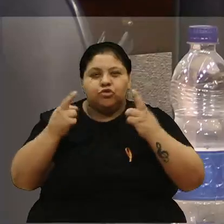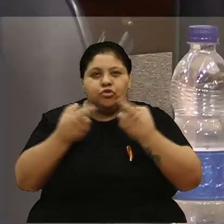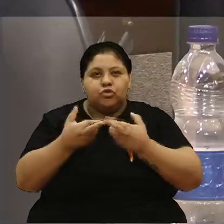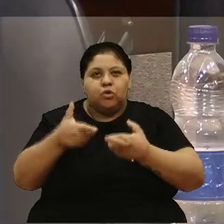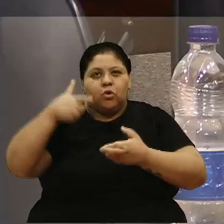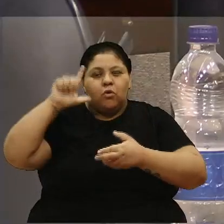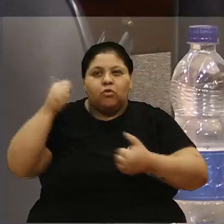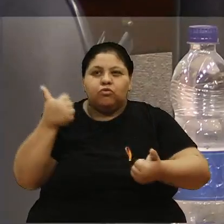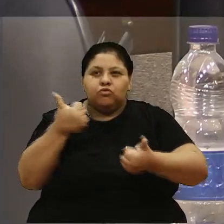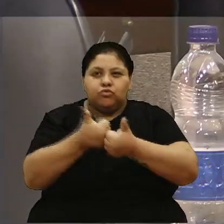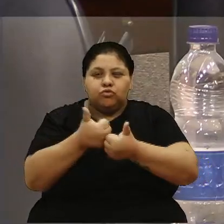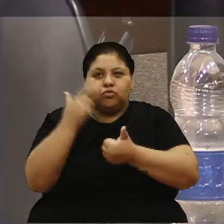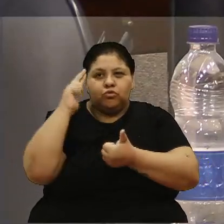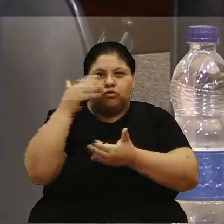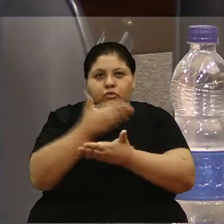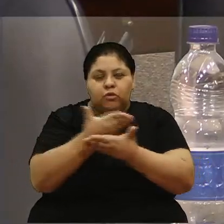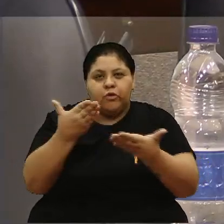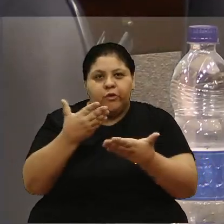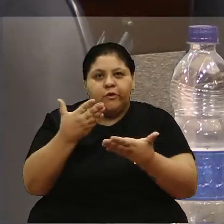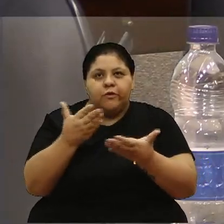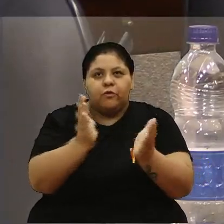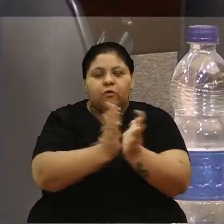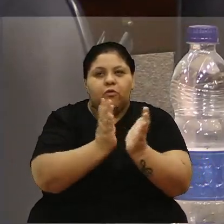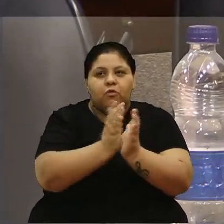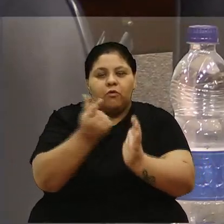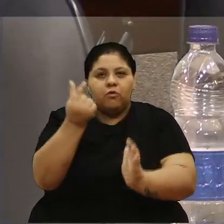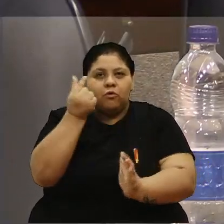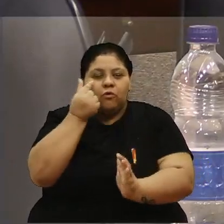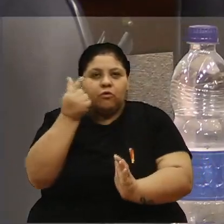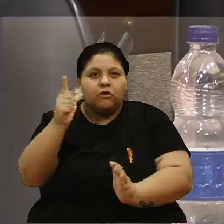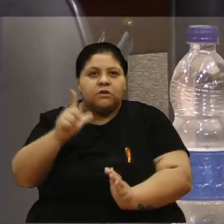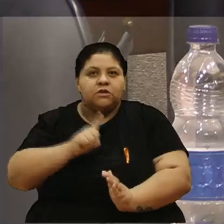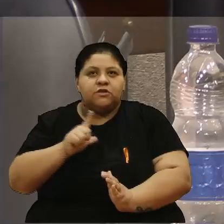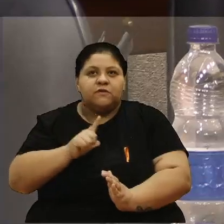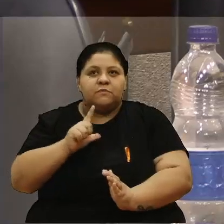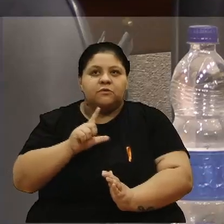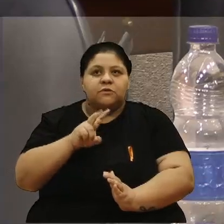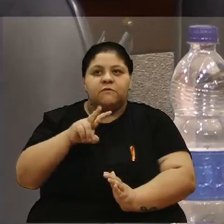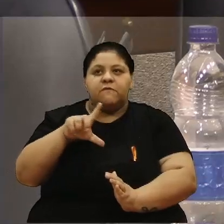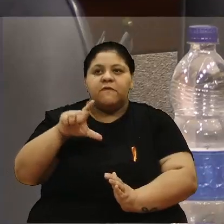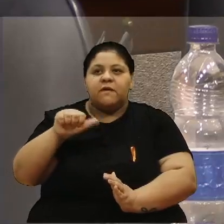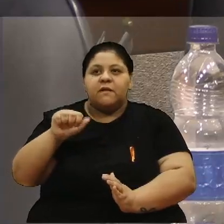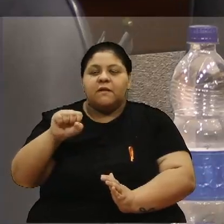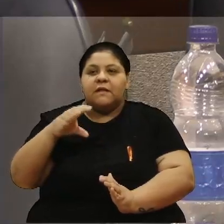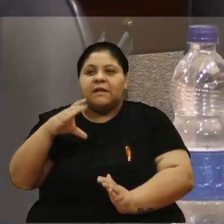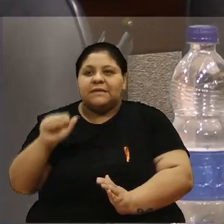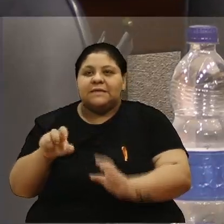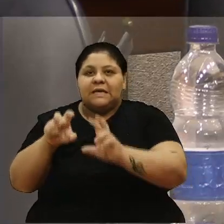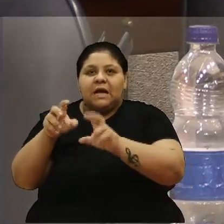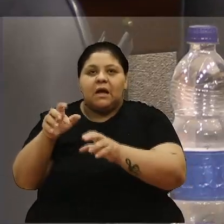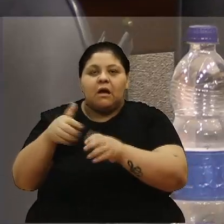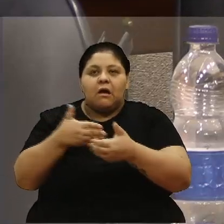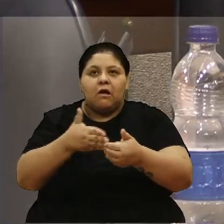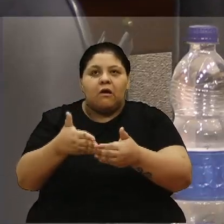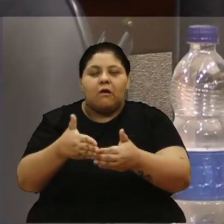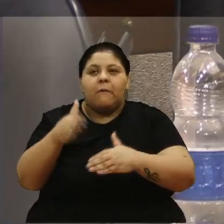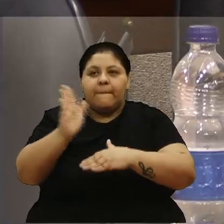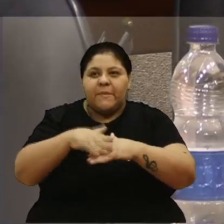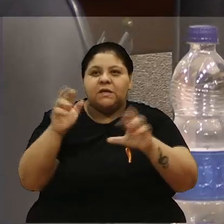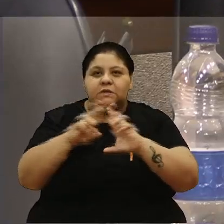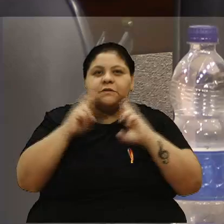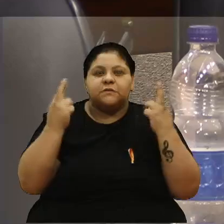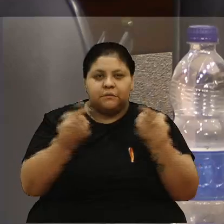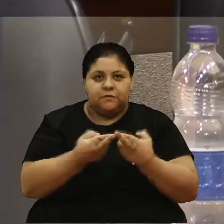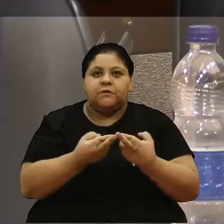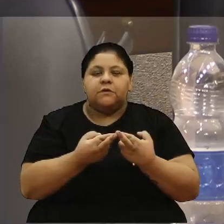senhor e juntamente com o colega Eloy Frisso, nós estivemos lá em Vila Seca, acompanhando mais uma reunião.